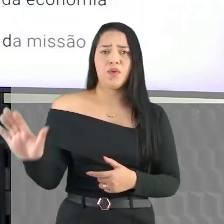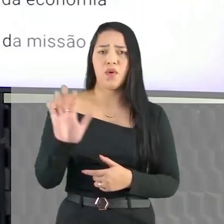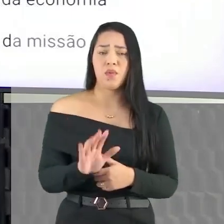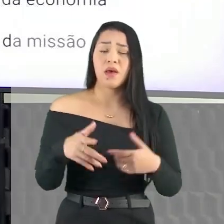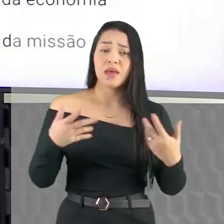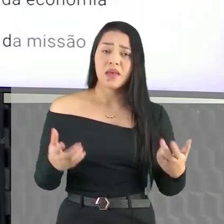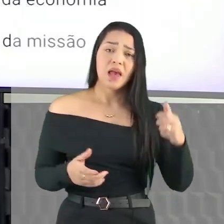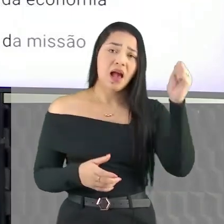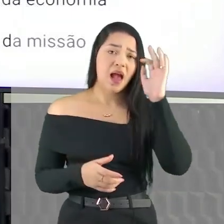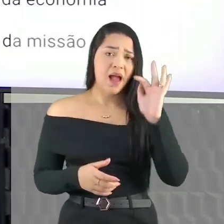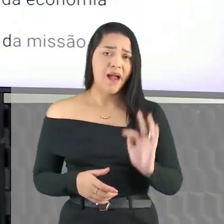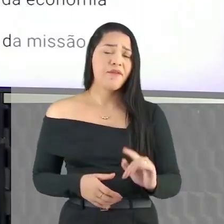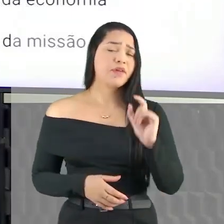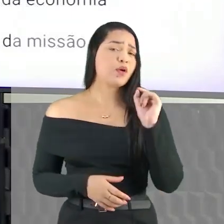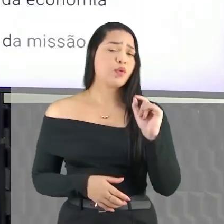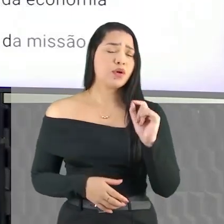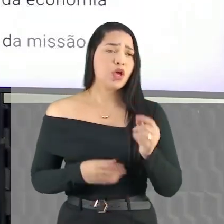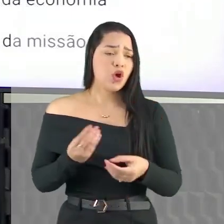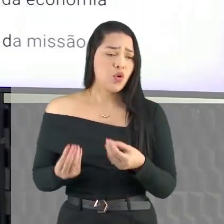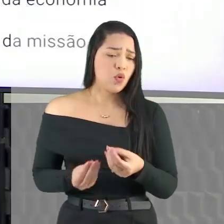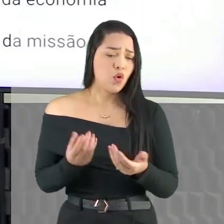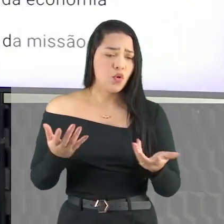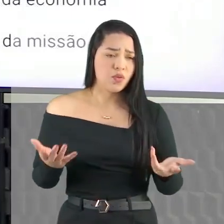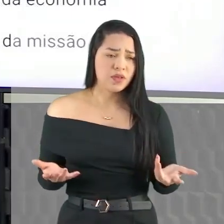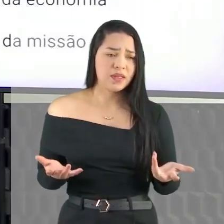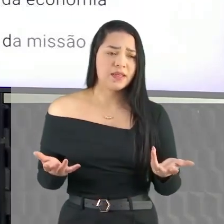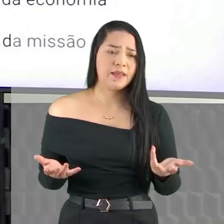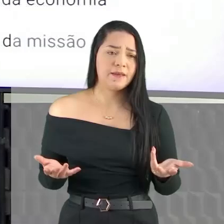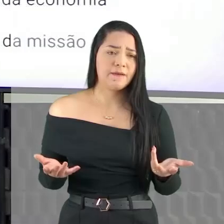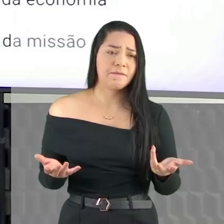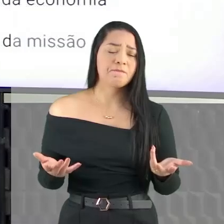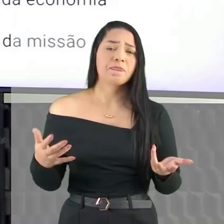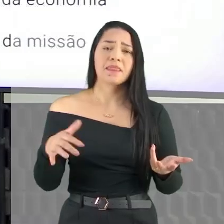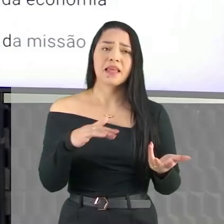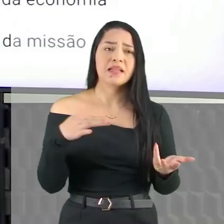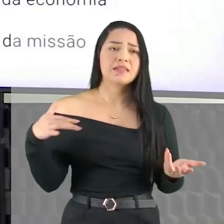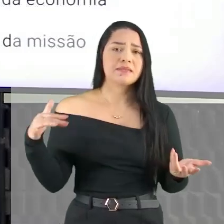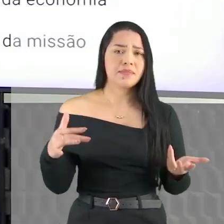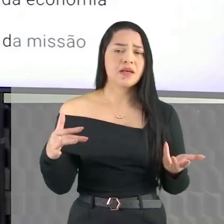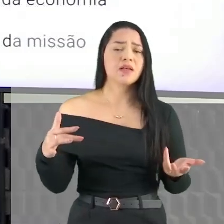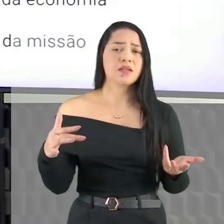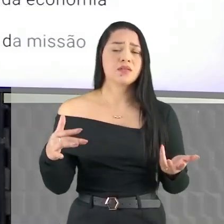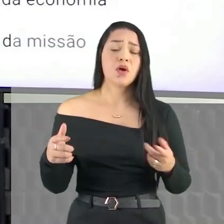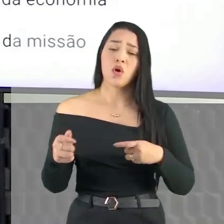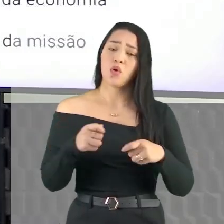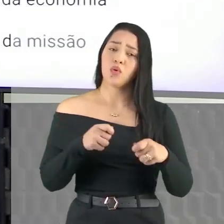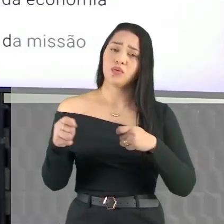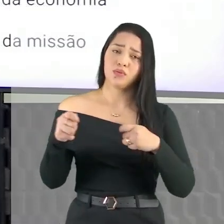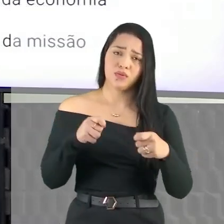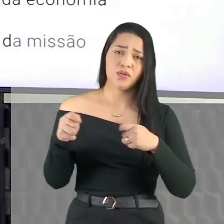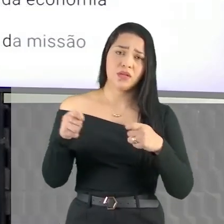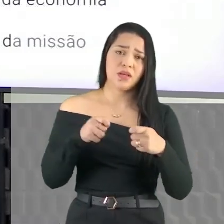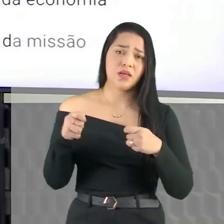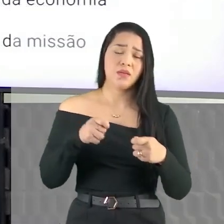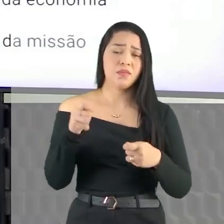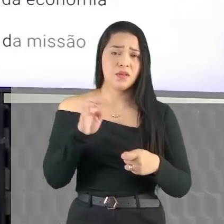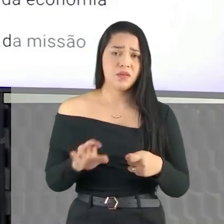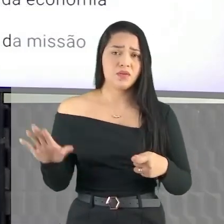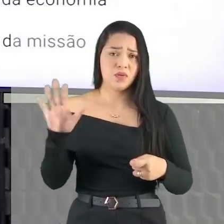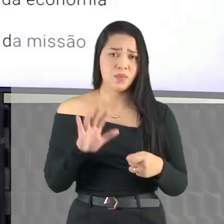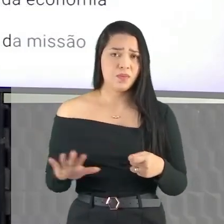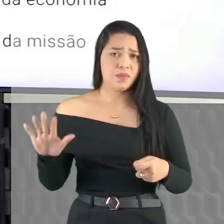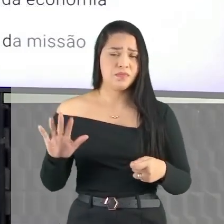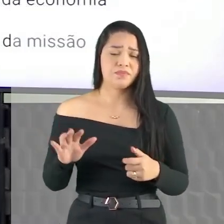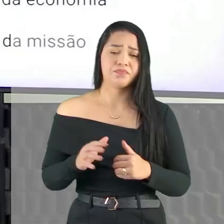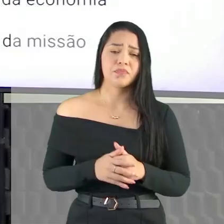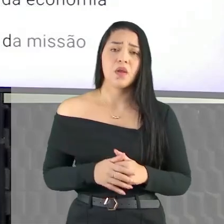a África ela participa, então, enquanto, né, aquele espaço, aquele território controlado, claro, pelos europeus.